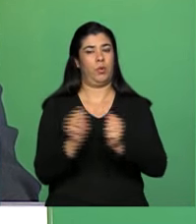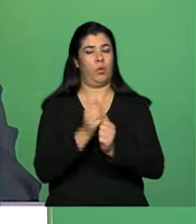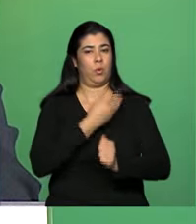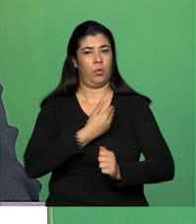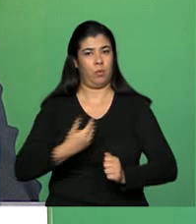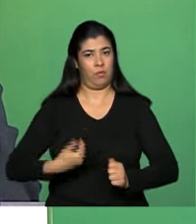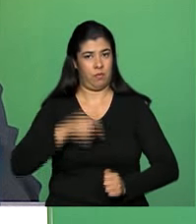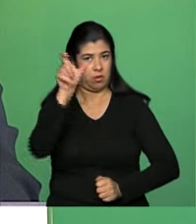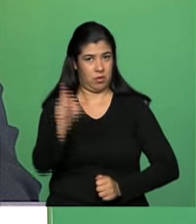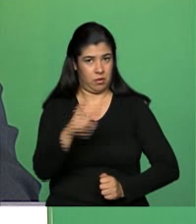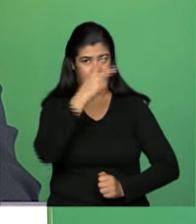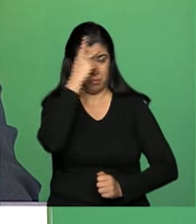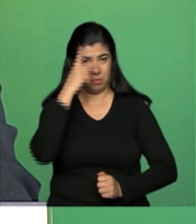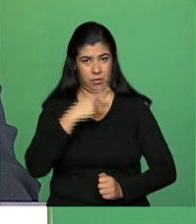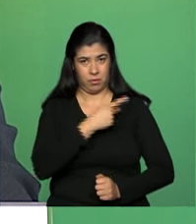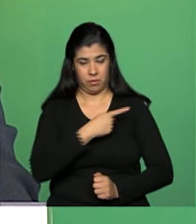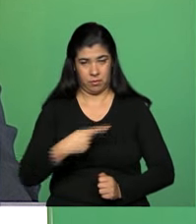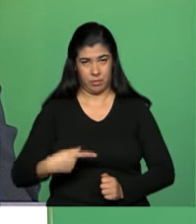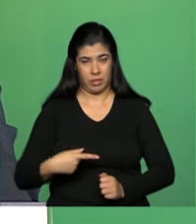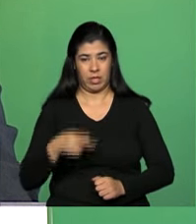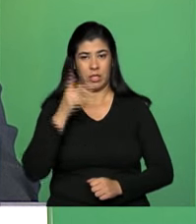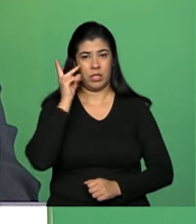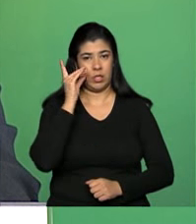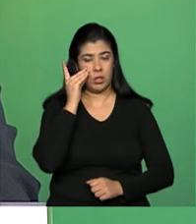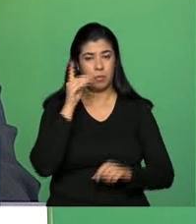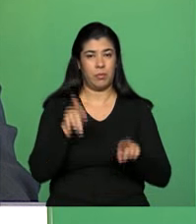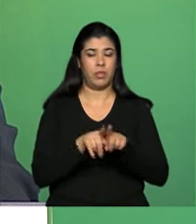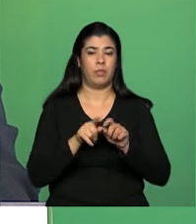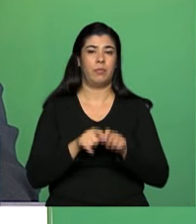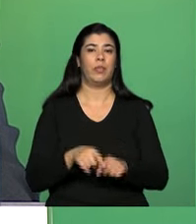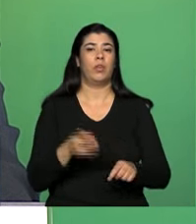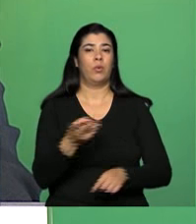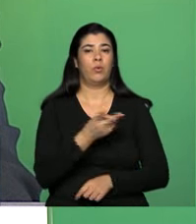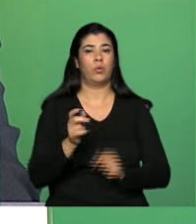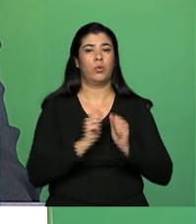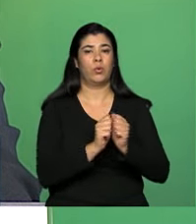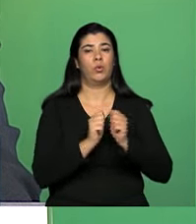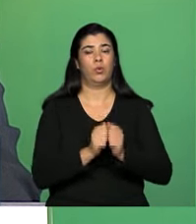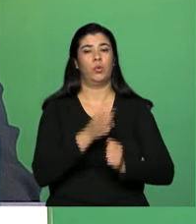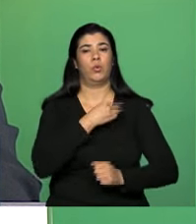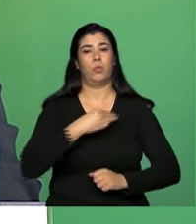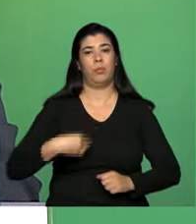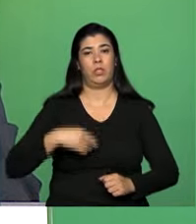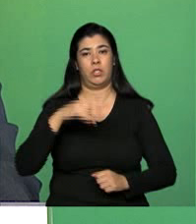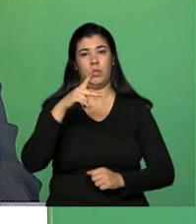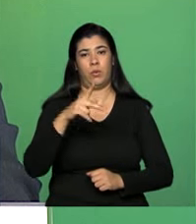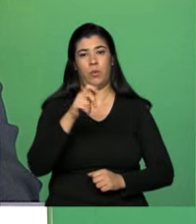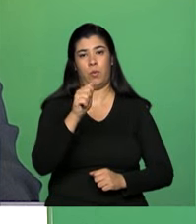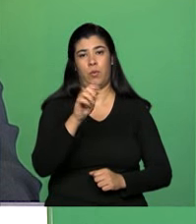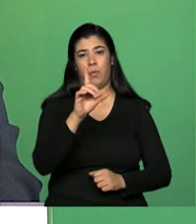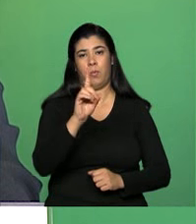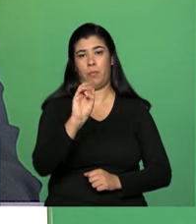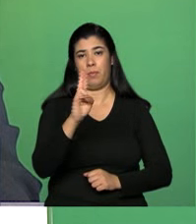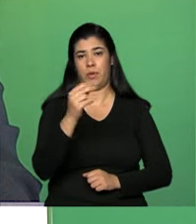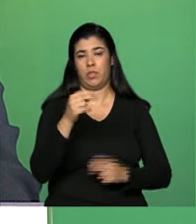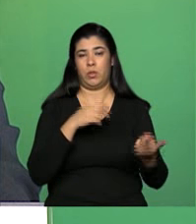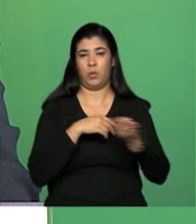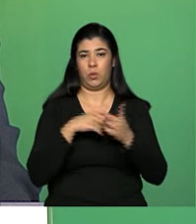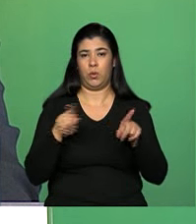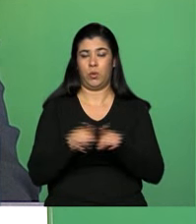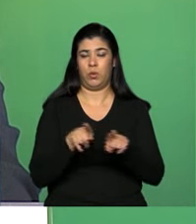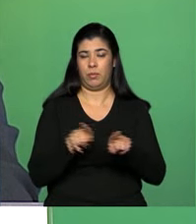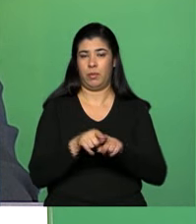ela e junto com o ministro Padilha tem atuado muito nessa questão política o ministro